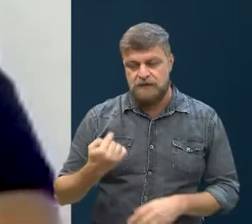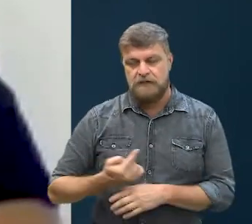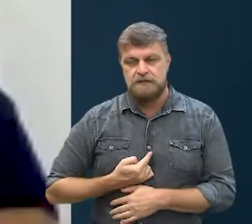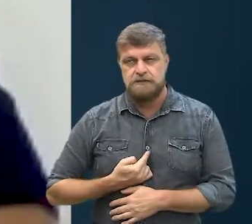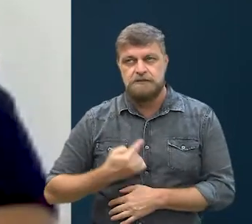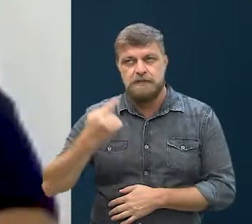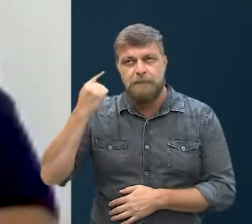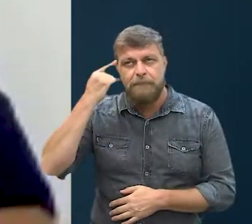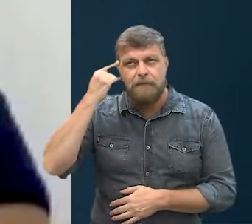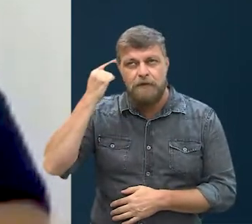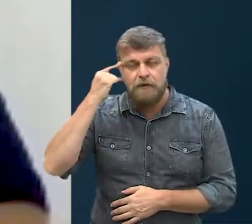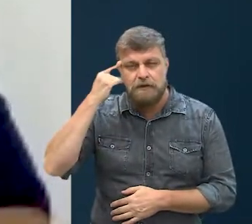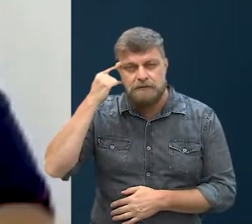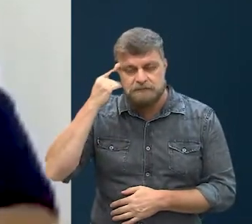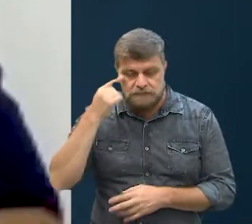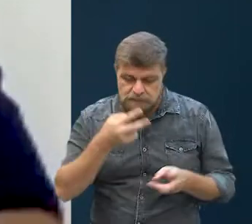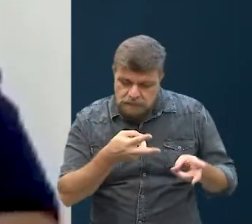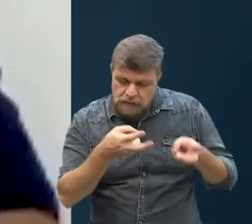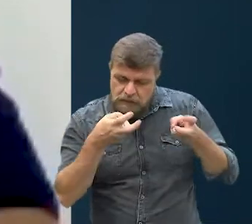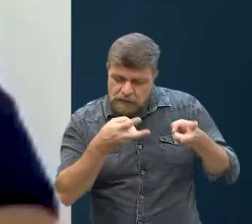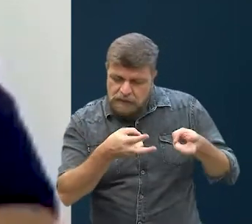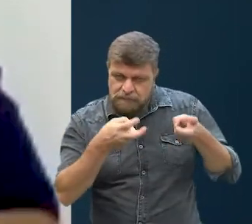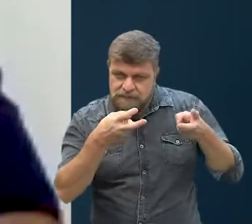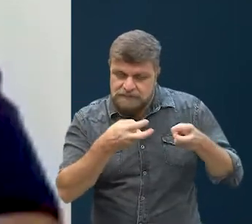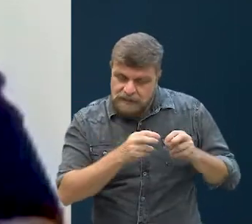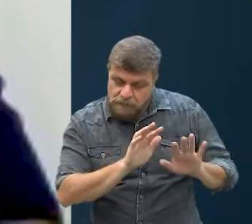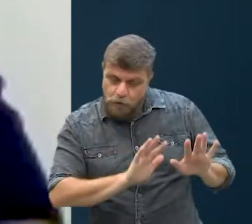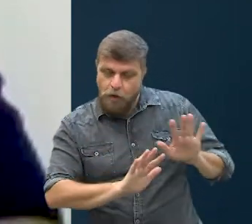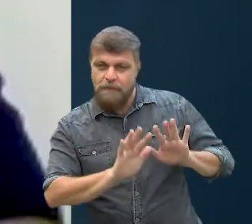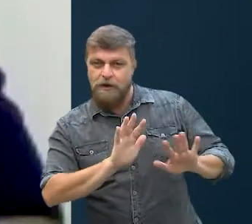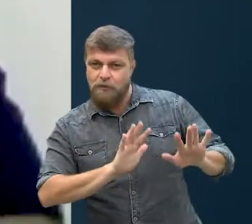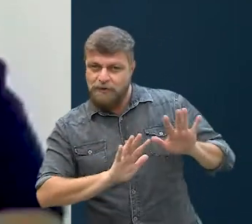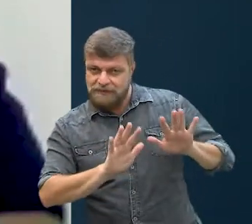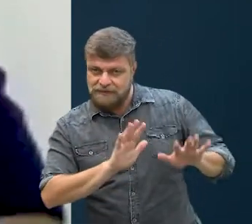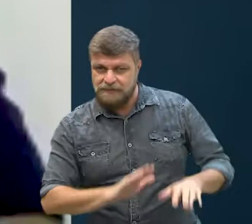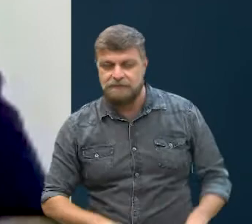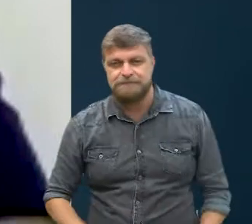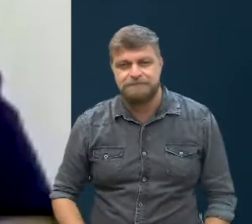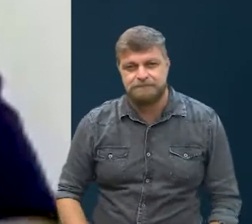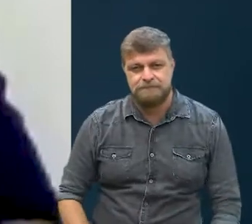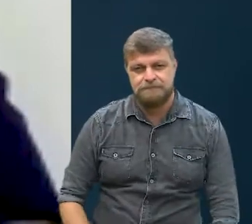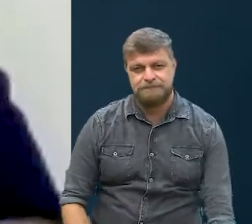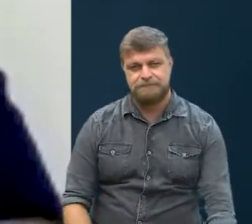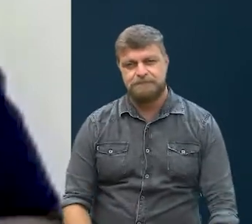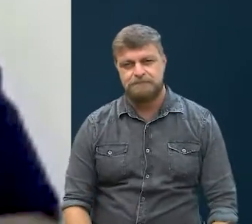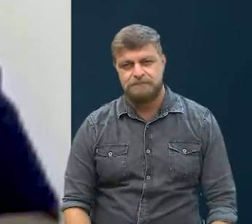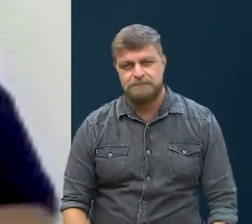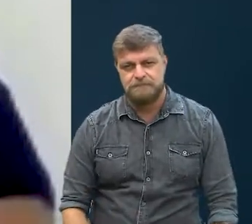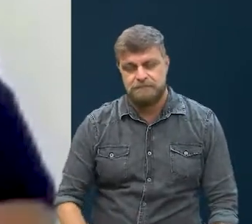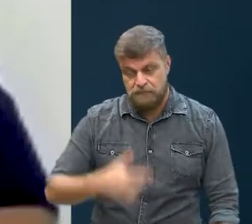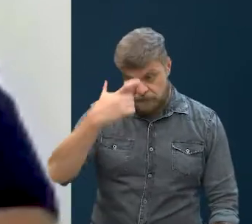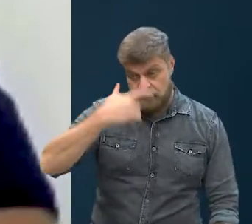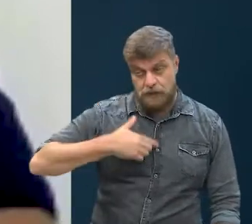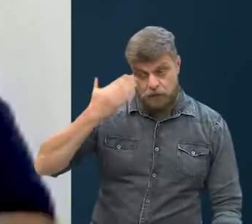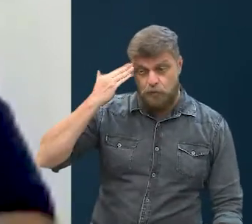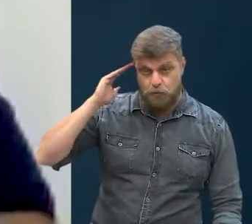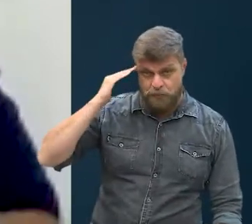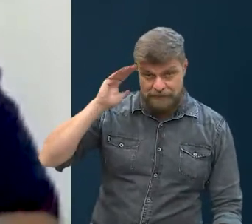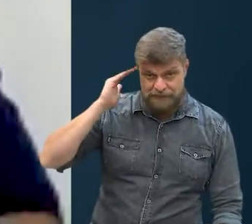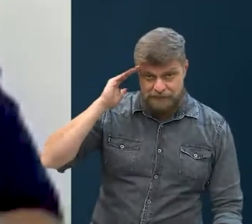gente olha isso com os olhos mais cuidadosos, né? Um olhar mais cuidadoso. Eu entendo